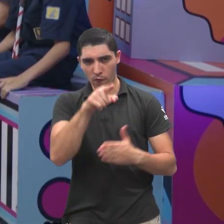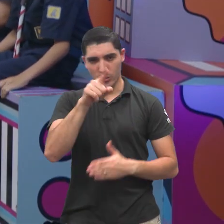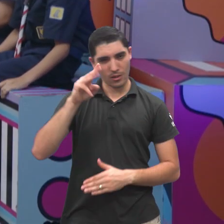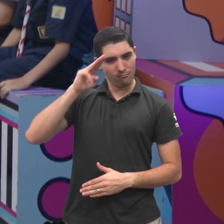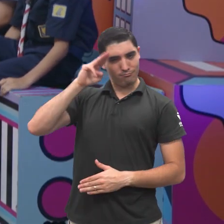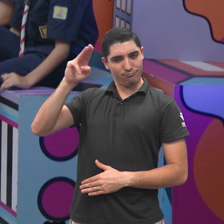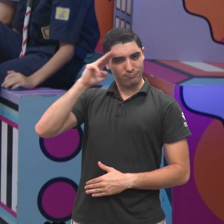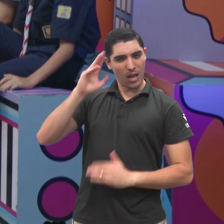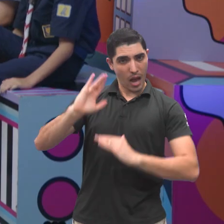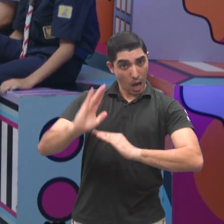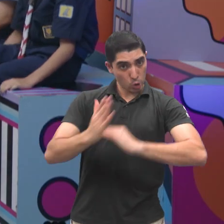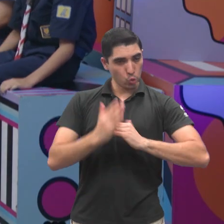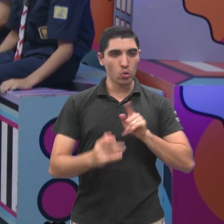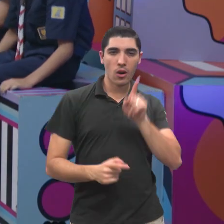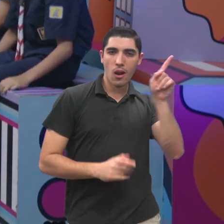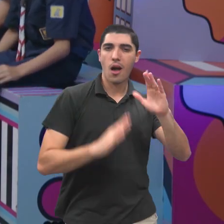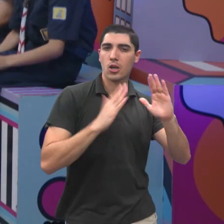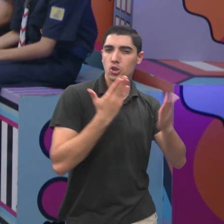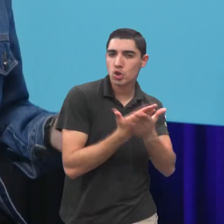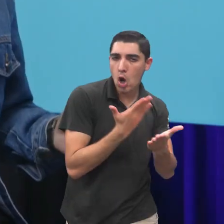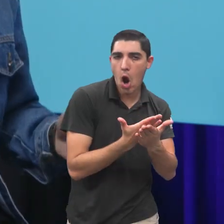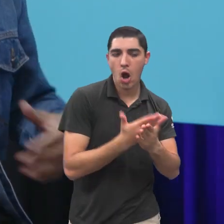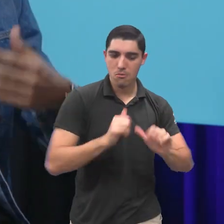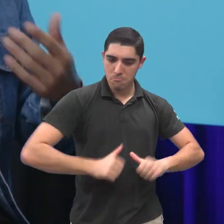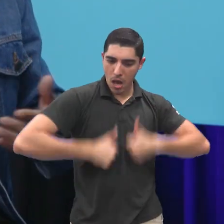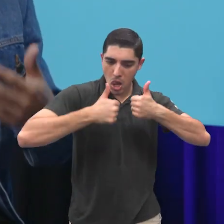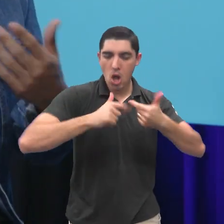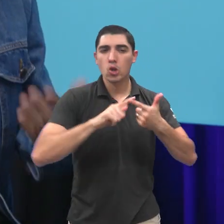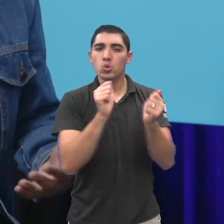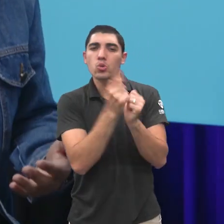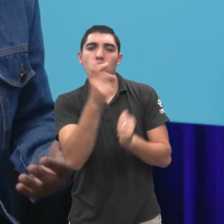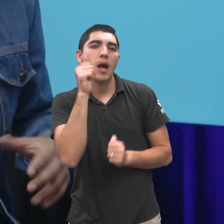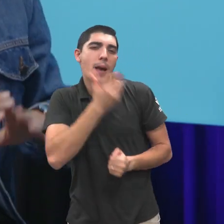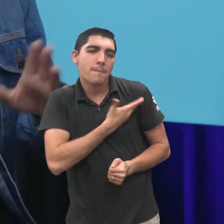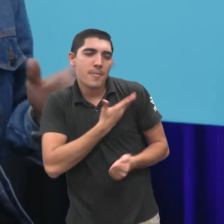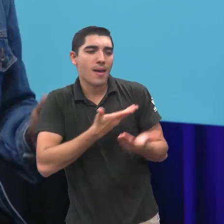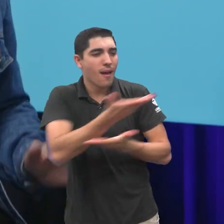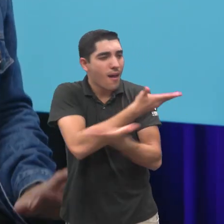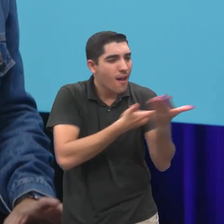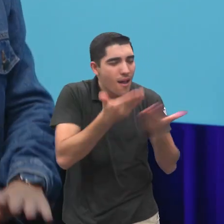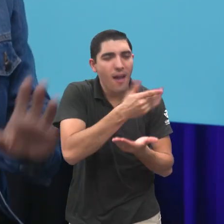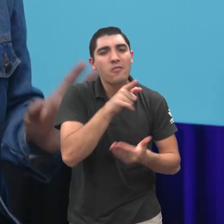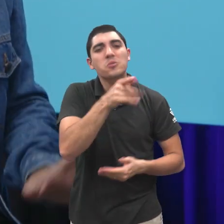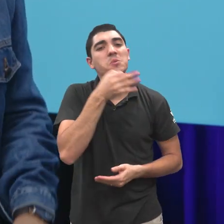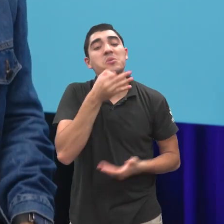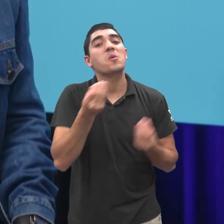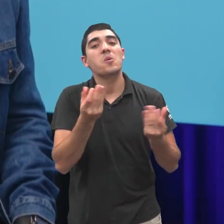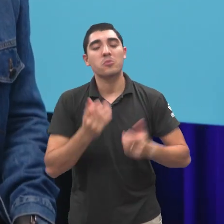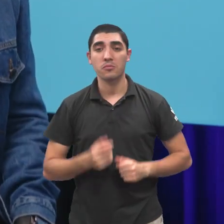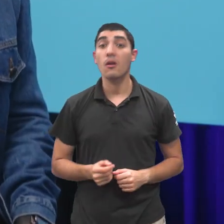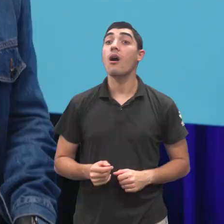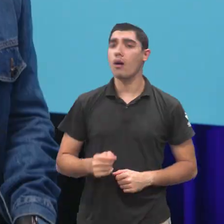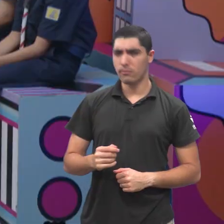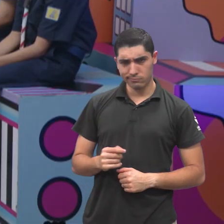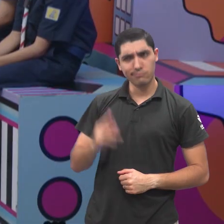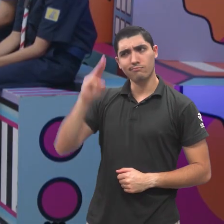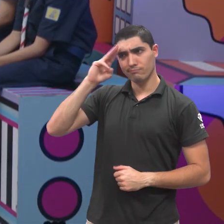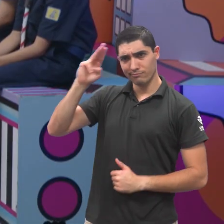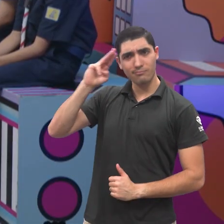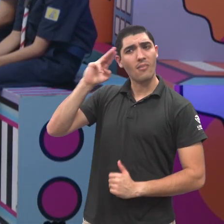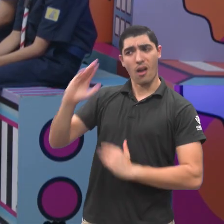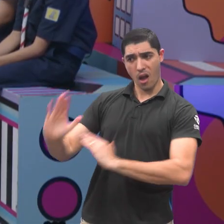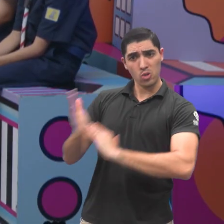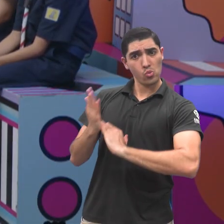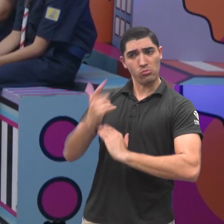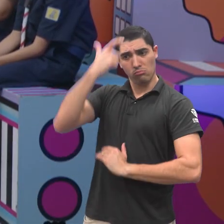uma líder melhor lá na sua escola, com as suas amigas, se relacionar melhor, fazer mais amizades? Como que você vê isso? Ajuda a gente a ter